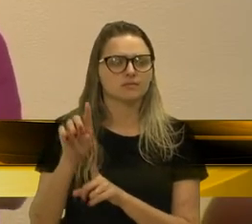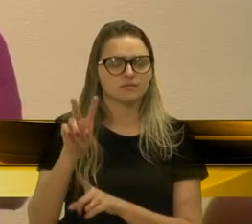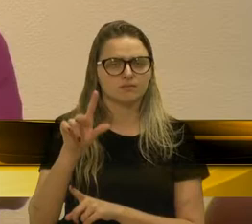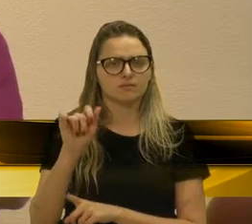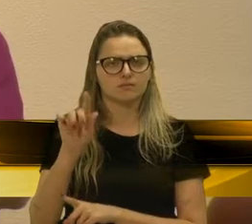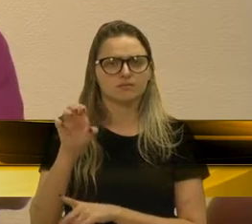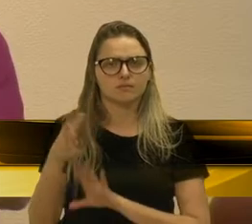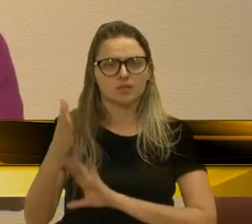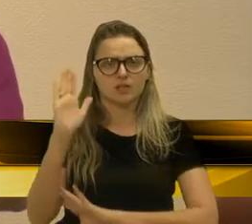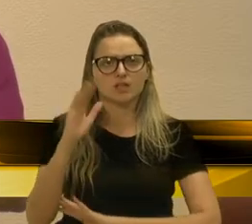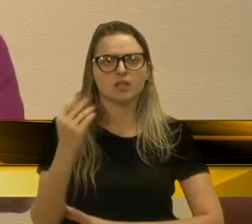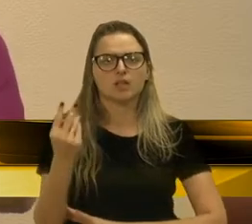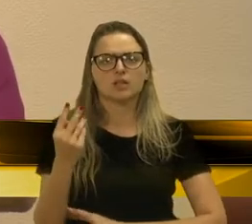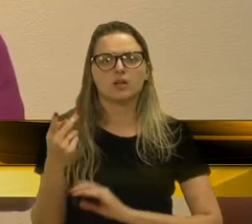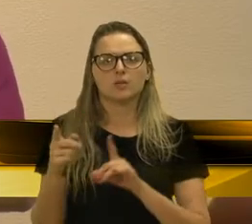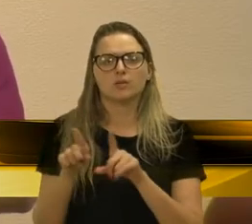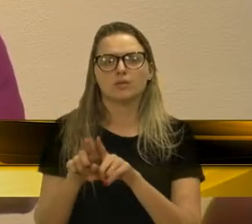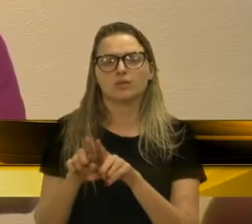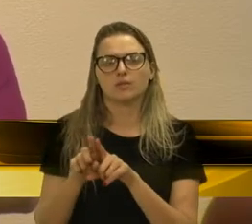a subprefeita gastaram